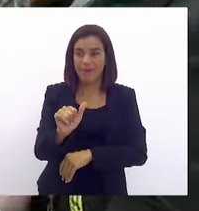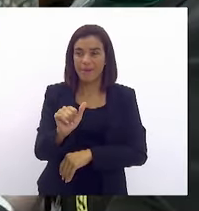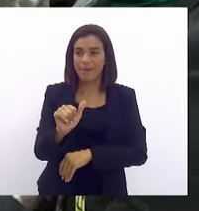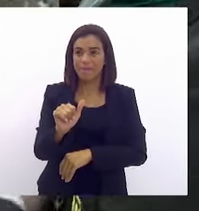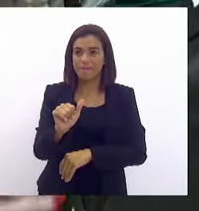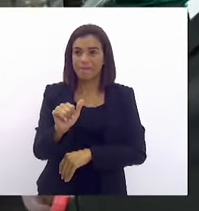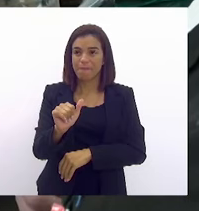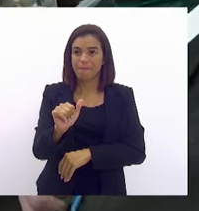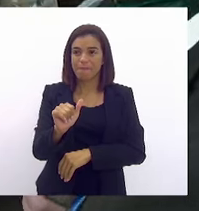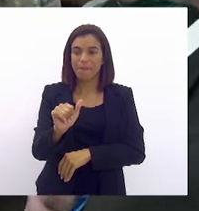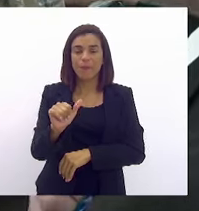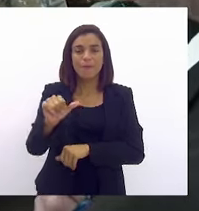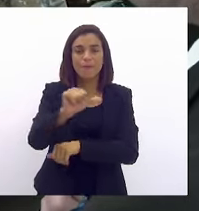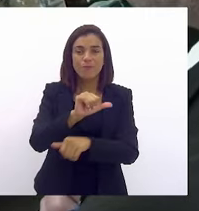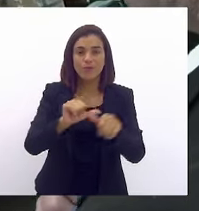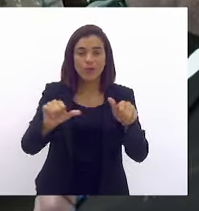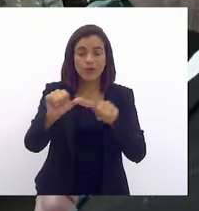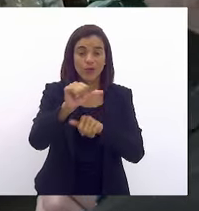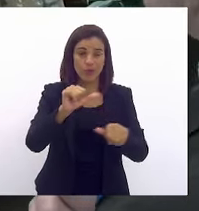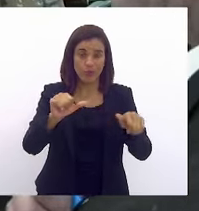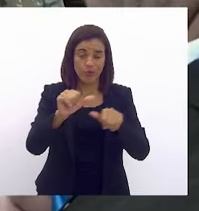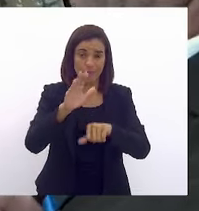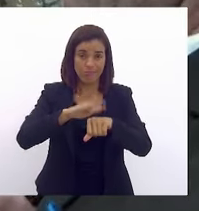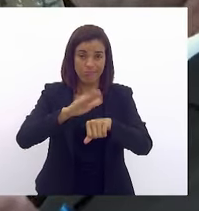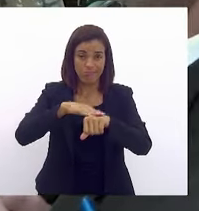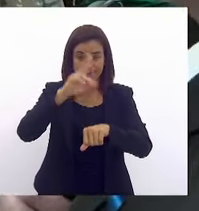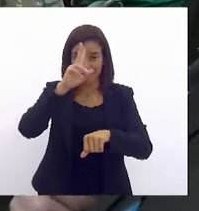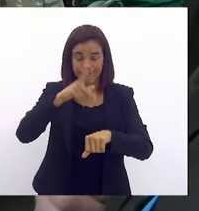alterou a revelia do comitê